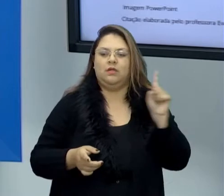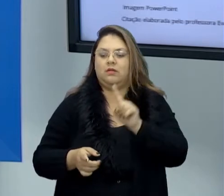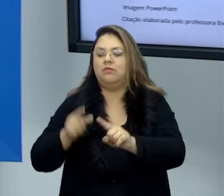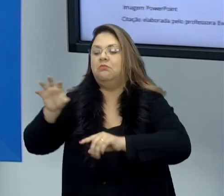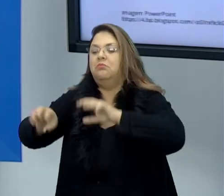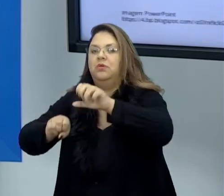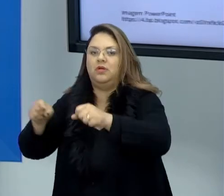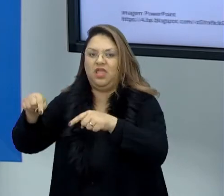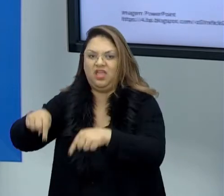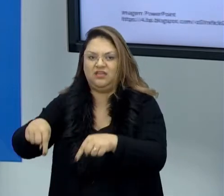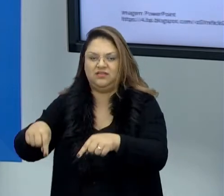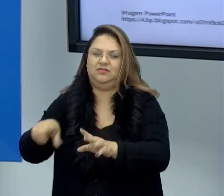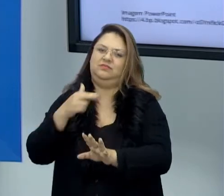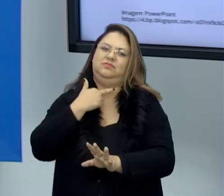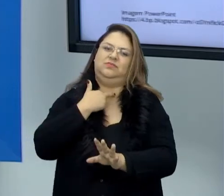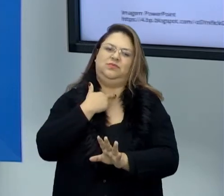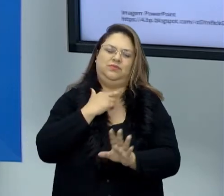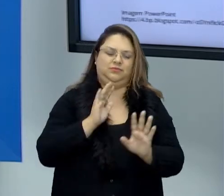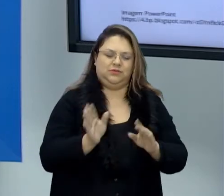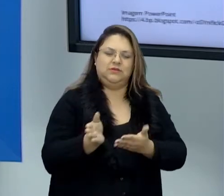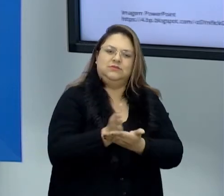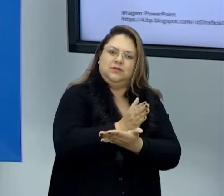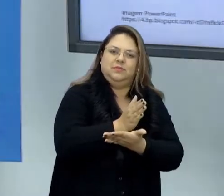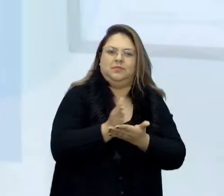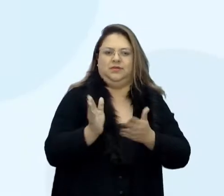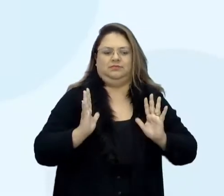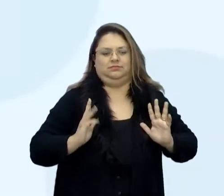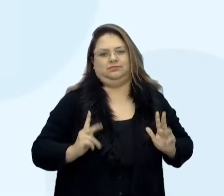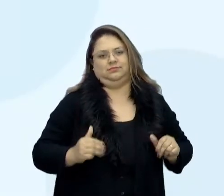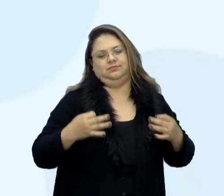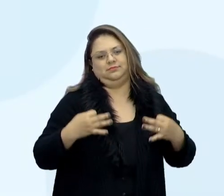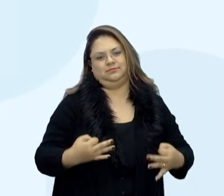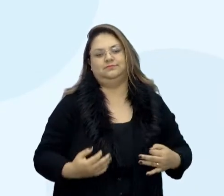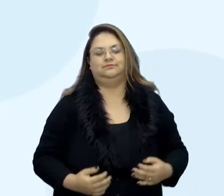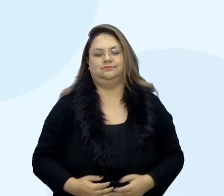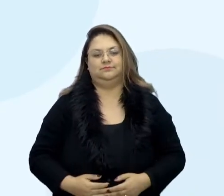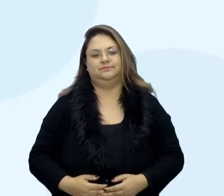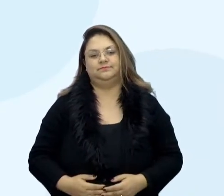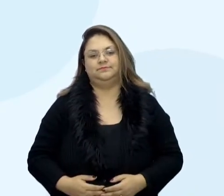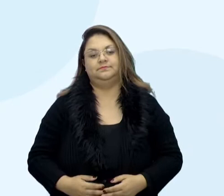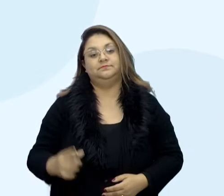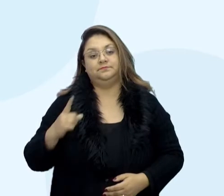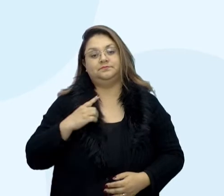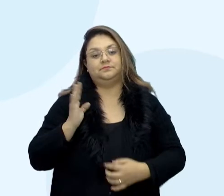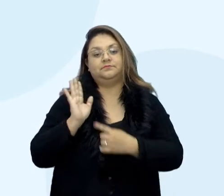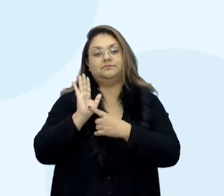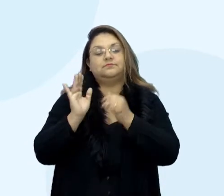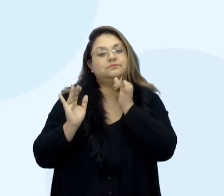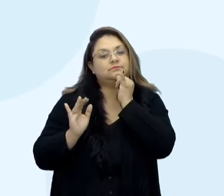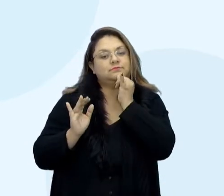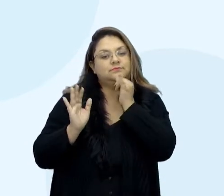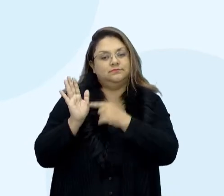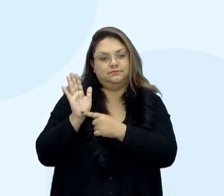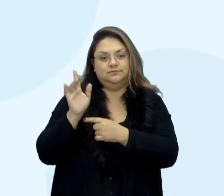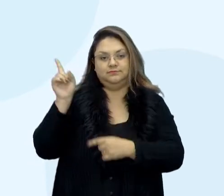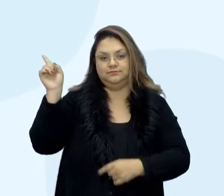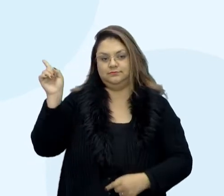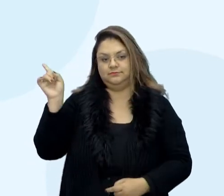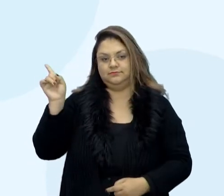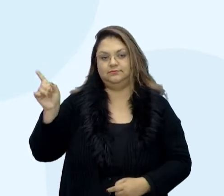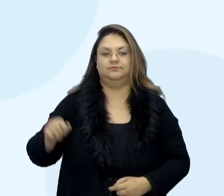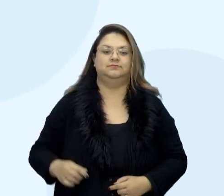tá? Continuando. Aí, tem aí uma ilustração bastante interessante que nós já vimos em detalhes. Em